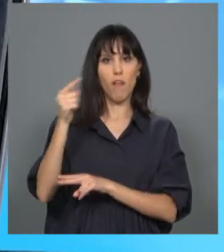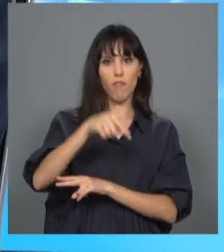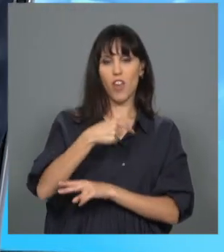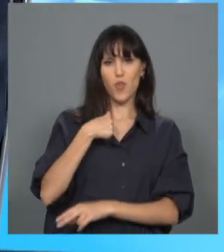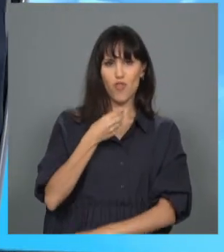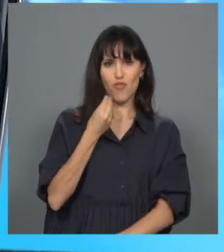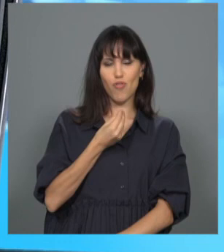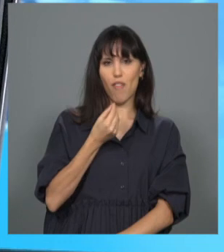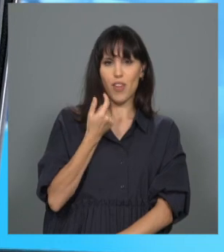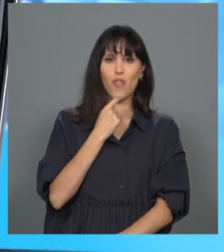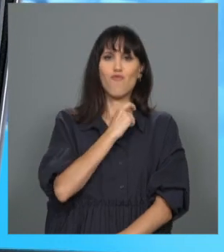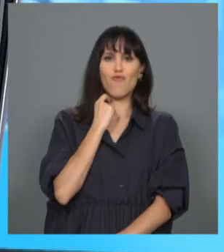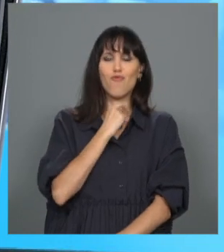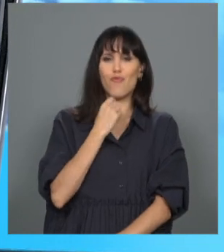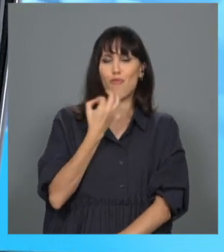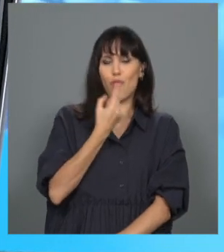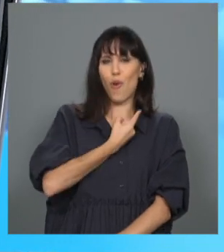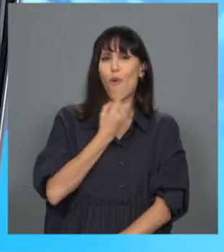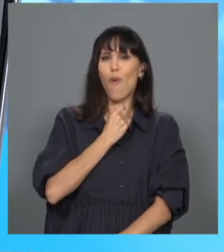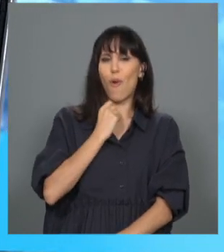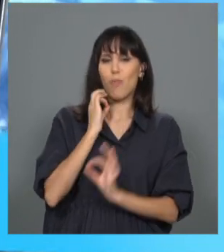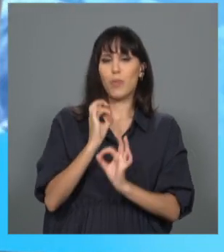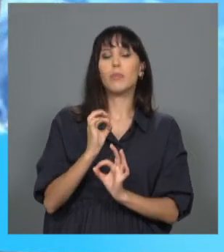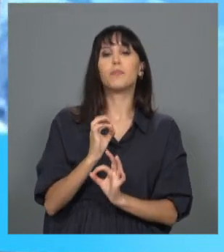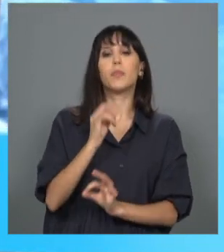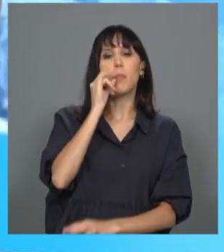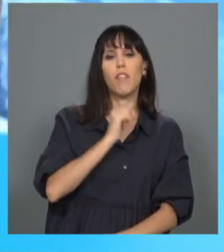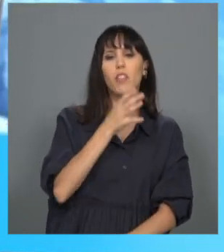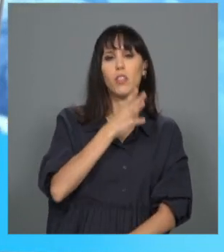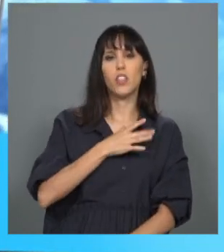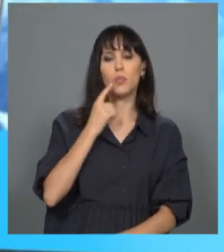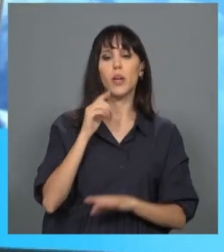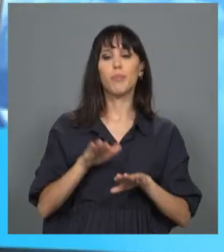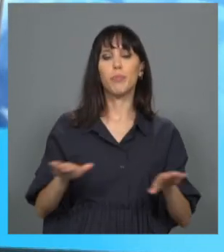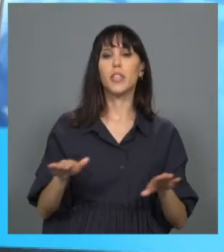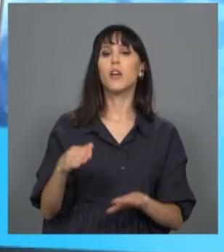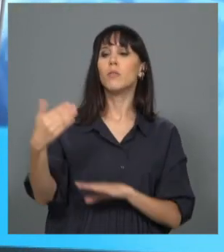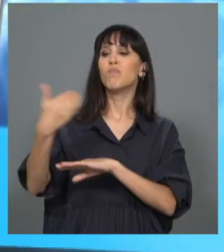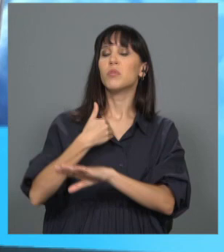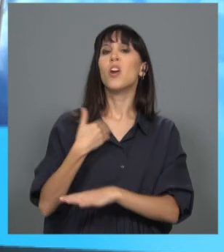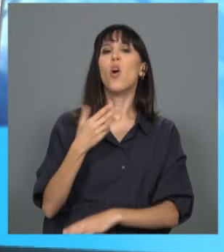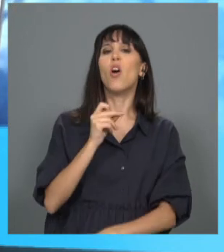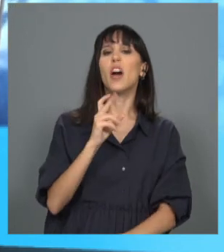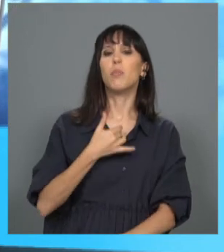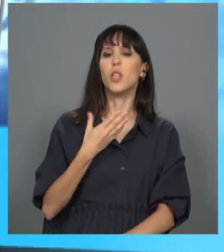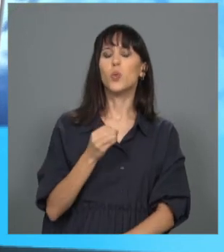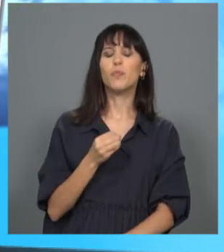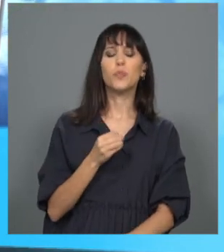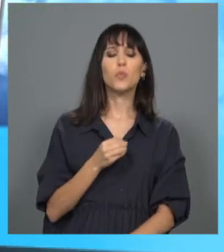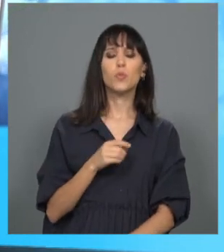fresquinho, sacerdote recém-ordenado, chega e um dia à mesa e Armindo, tu